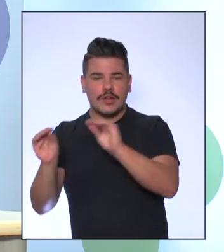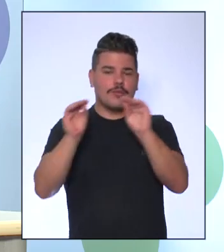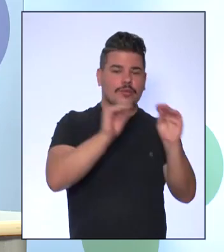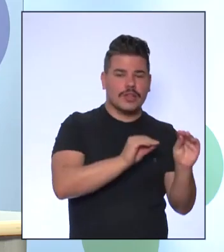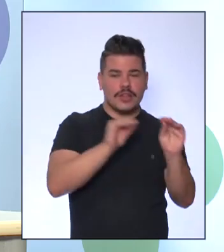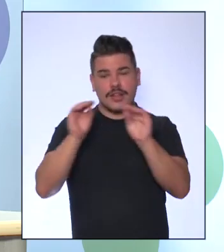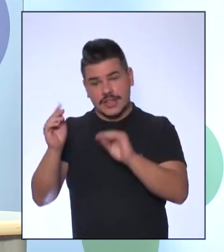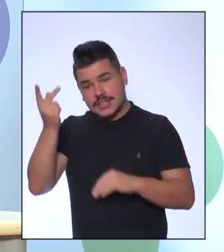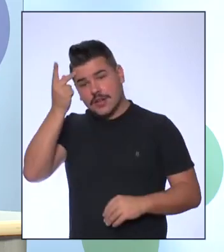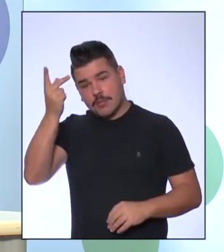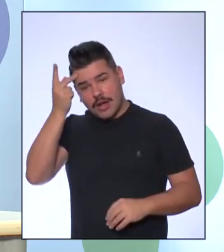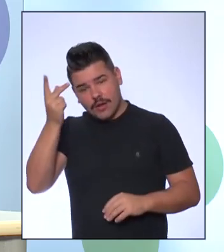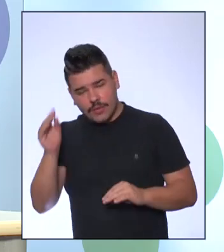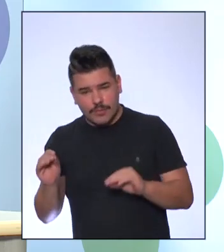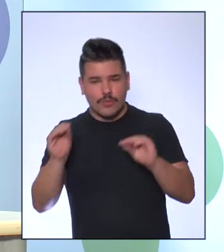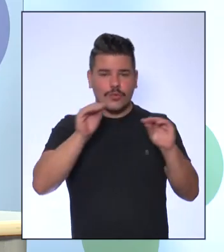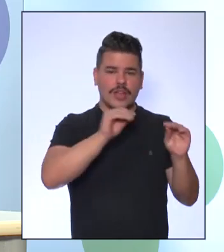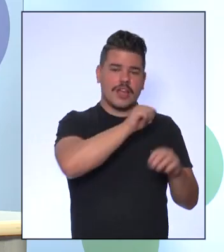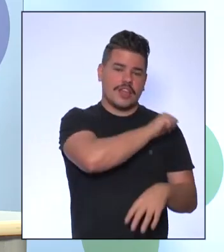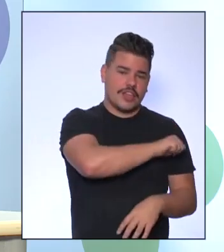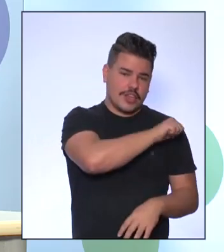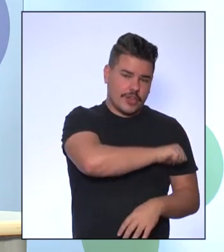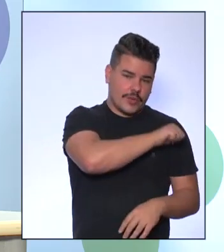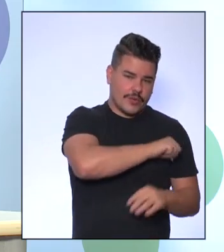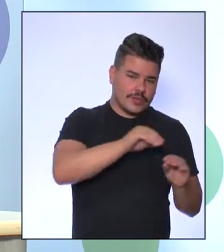tinha esses tipos de